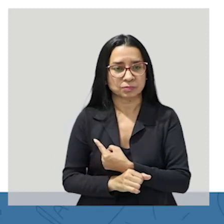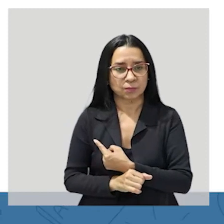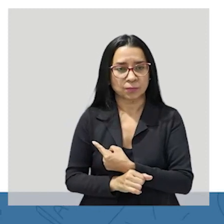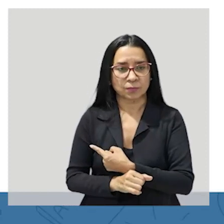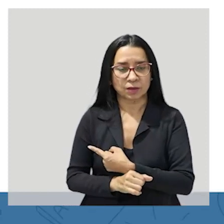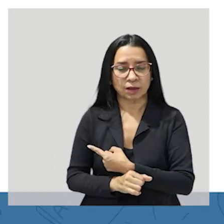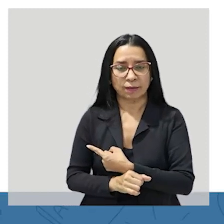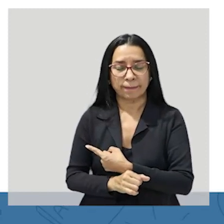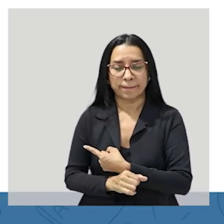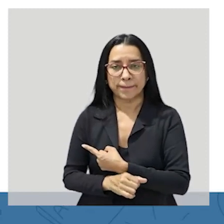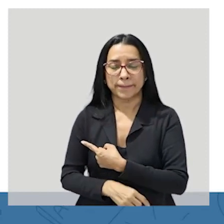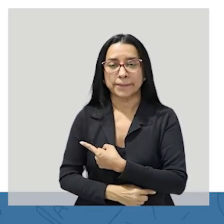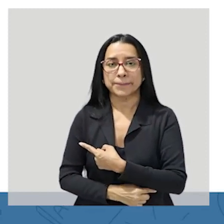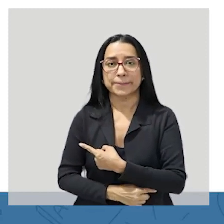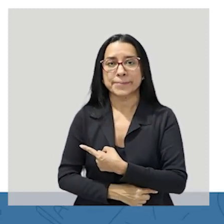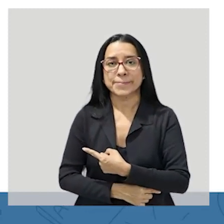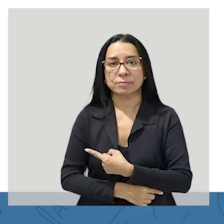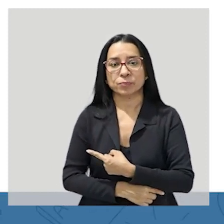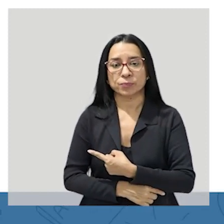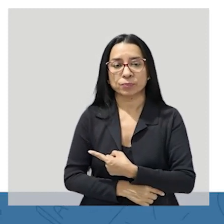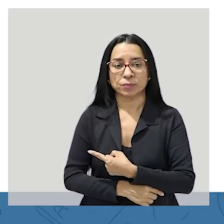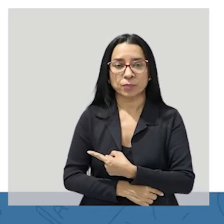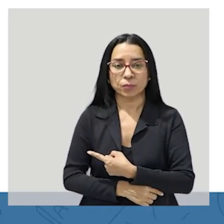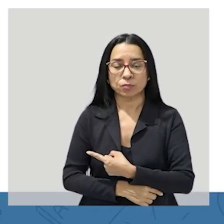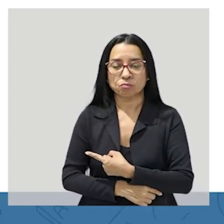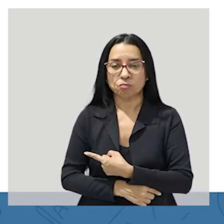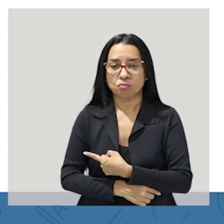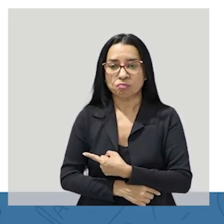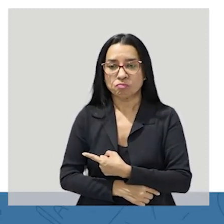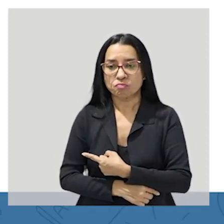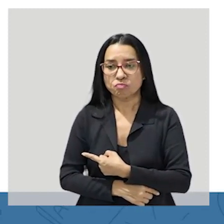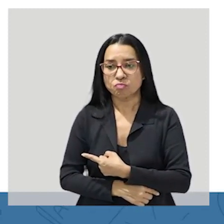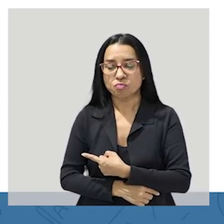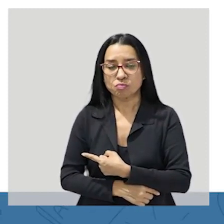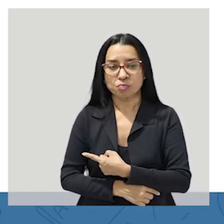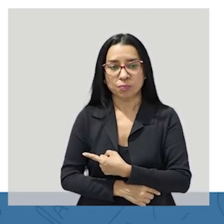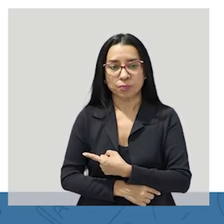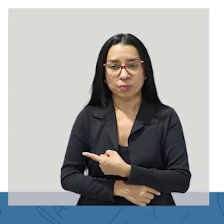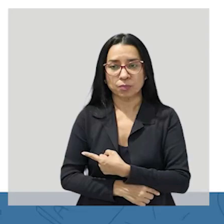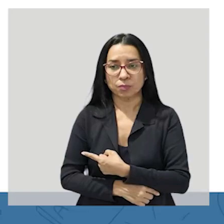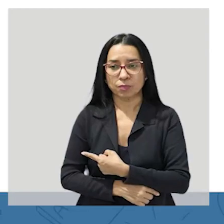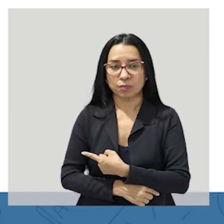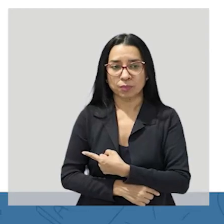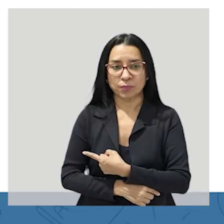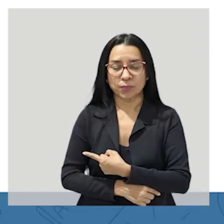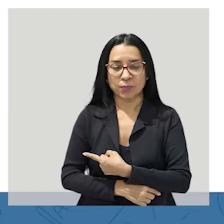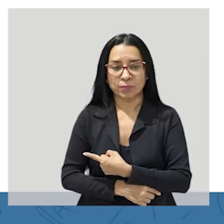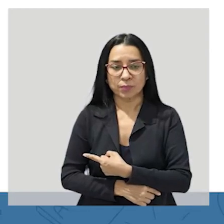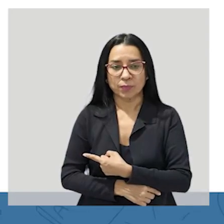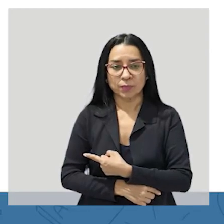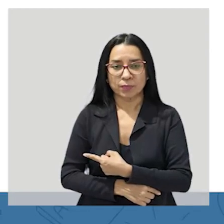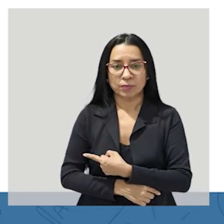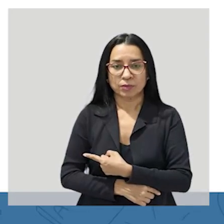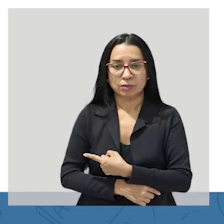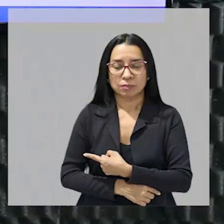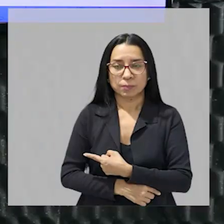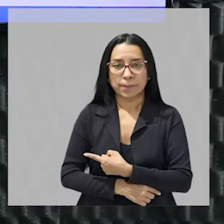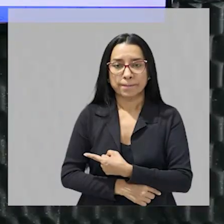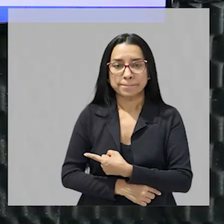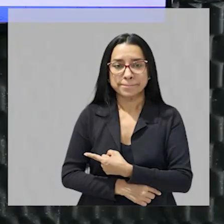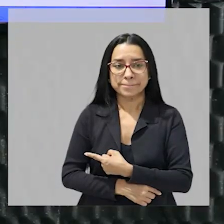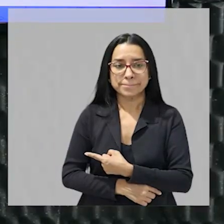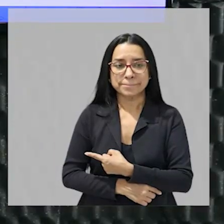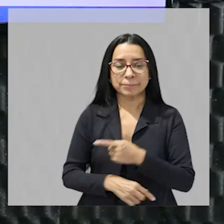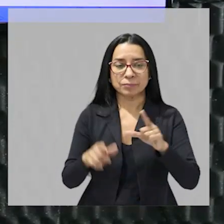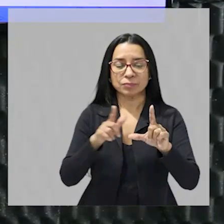de 73 a 2013, em relação ao consumo mundial de energia não renovável e renovável, respectivamente, o quê? Letra